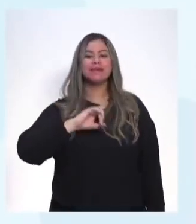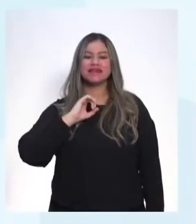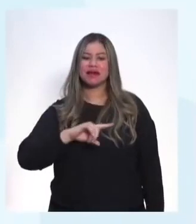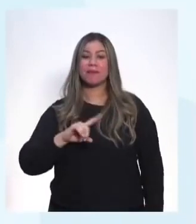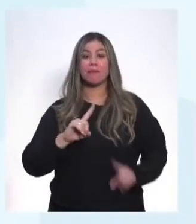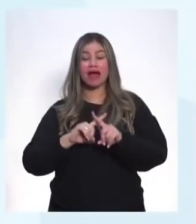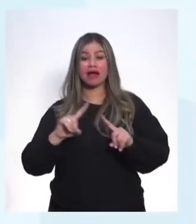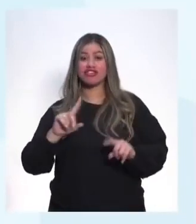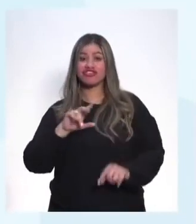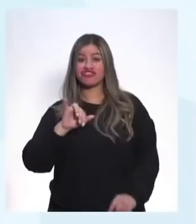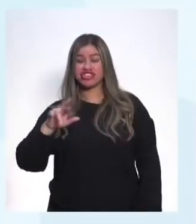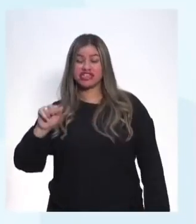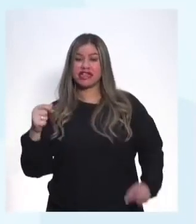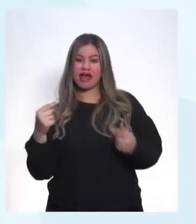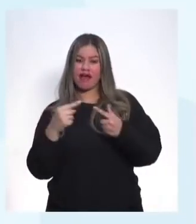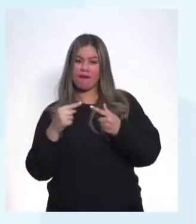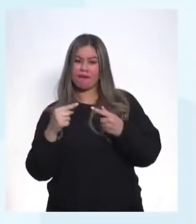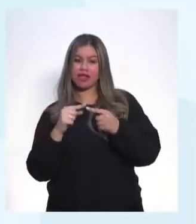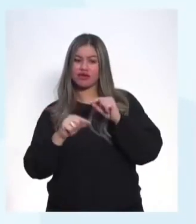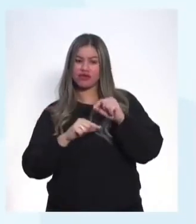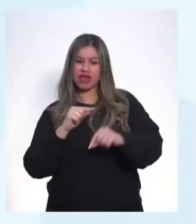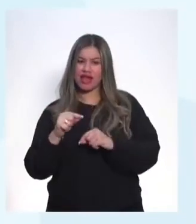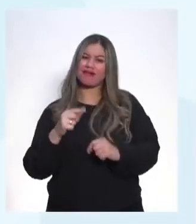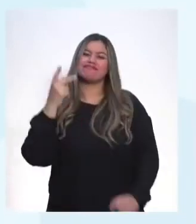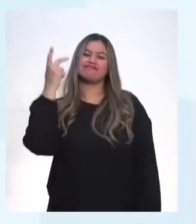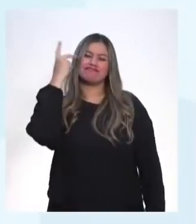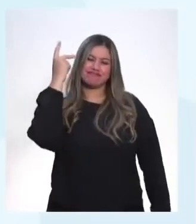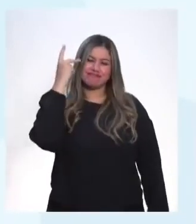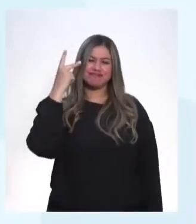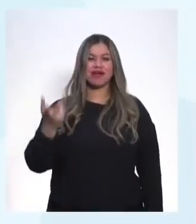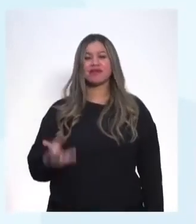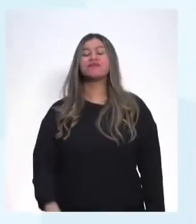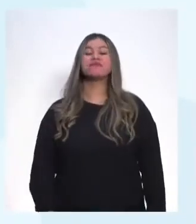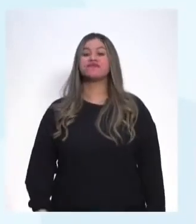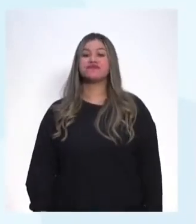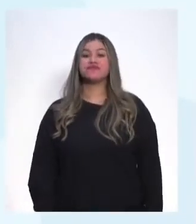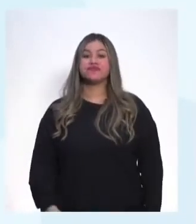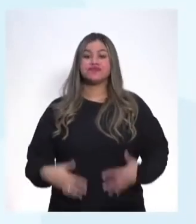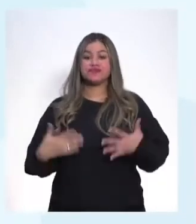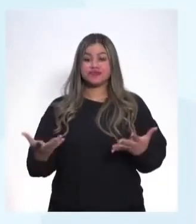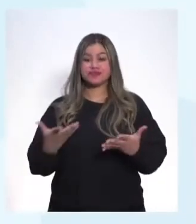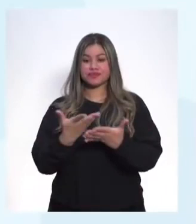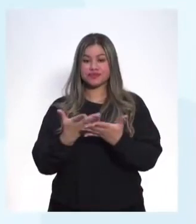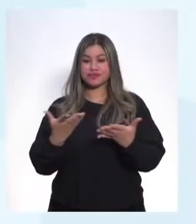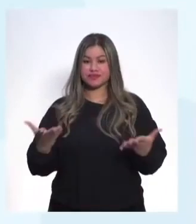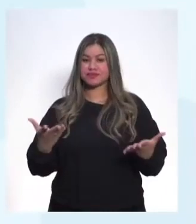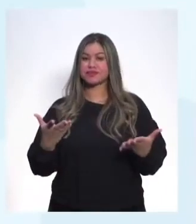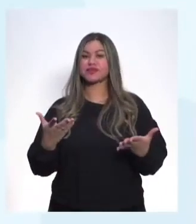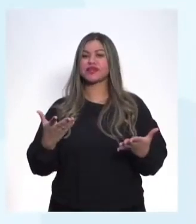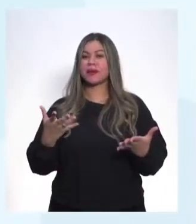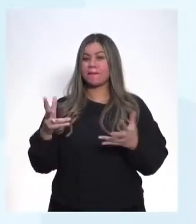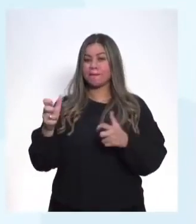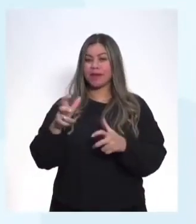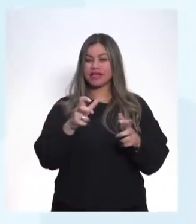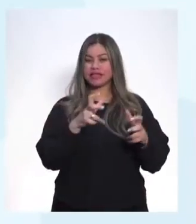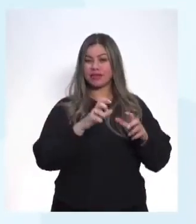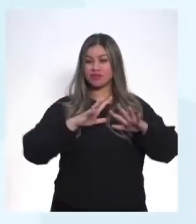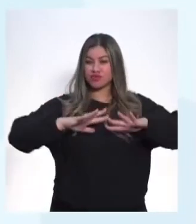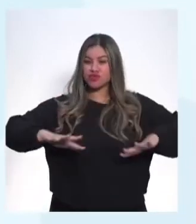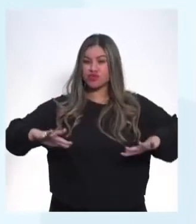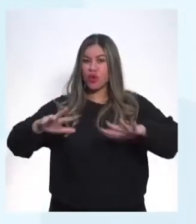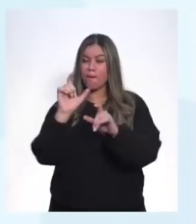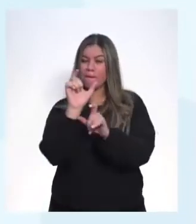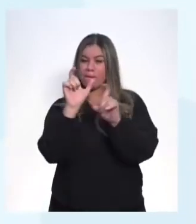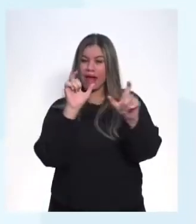São Paulo, né? Vou contigo, olha lá, abreviação. Aí, seguinte, você reconhece todas